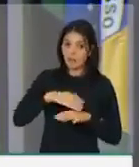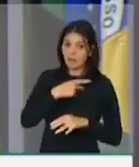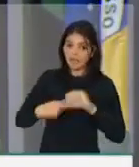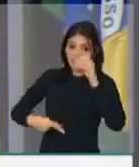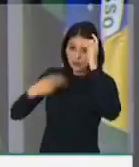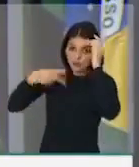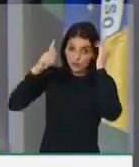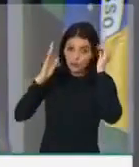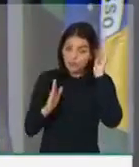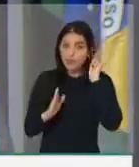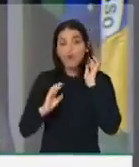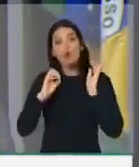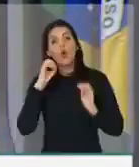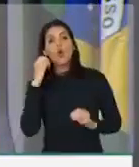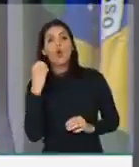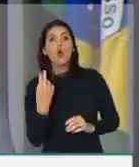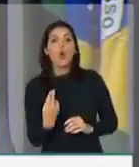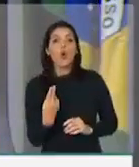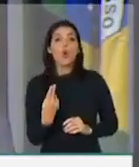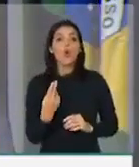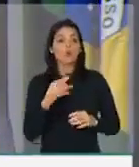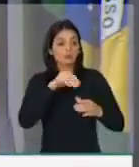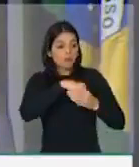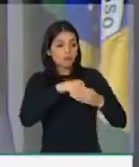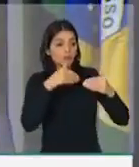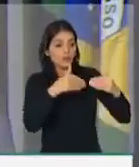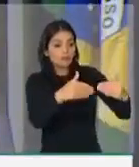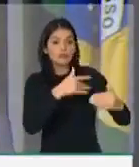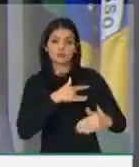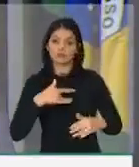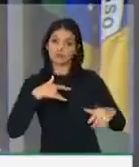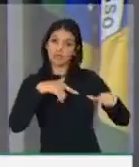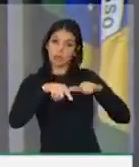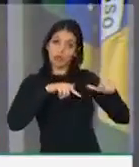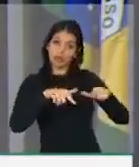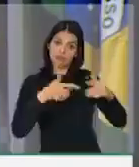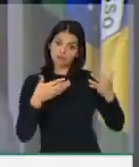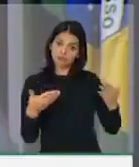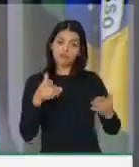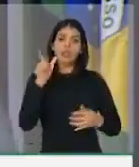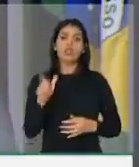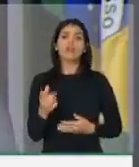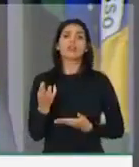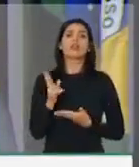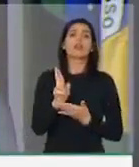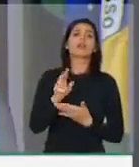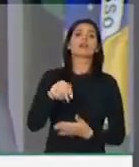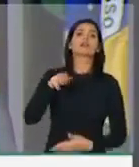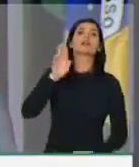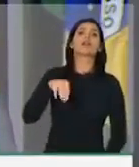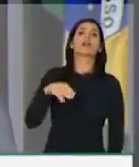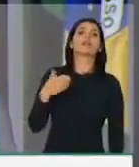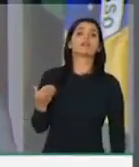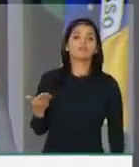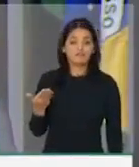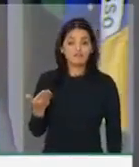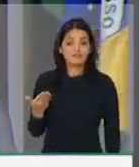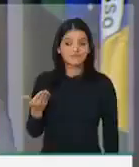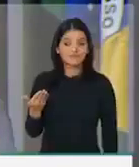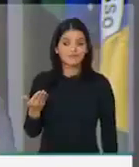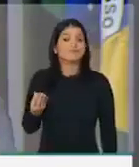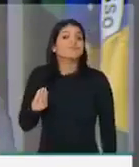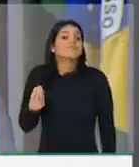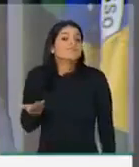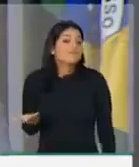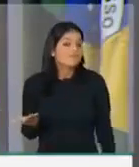da República ou alguém do Ministério da Saúde quem que ele tava representando então no Ministério